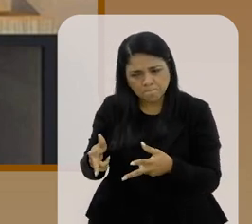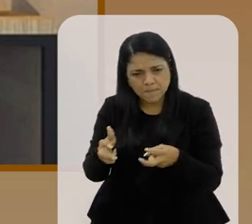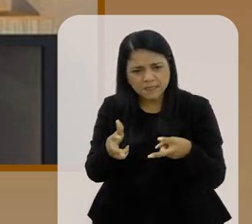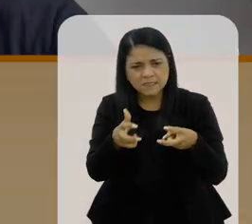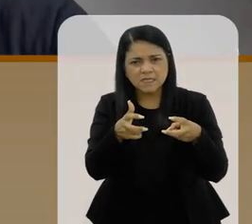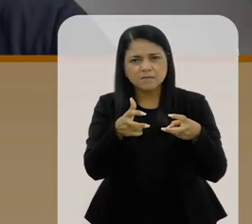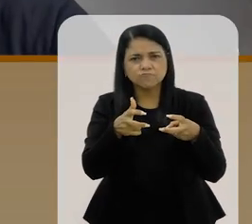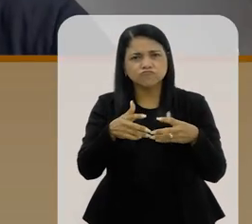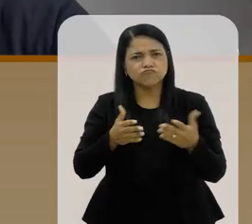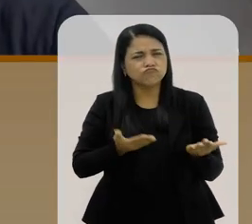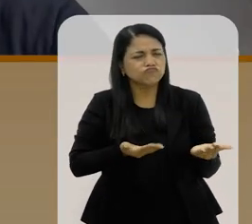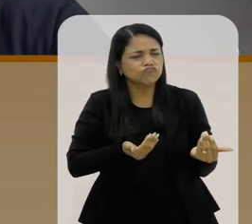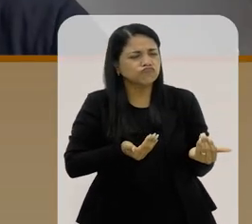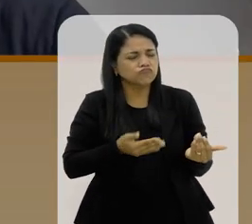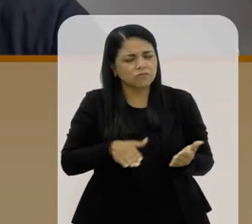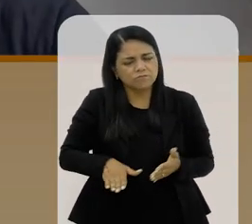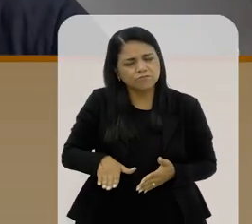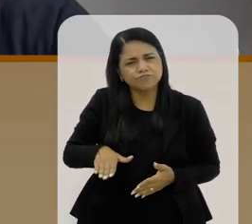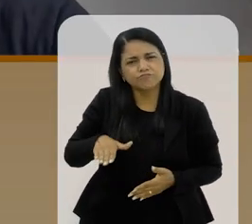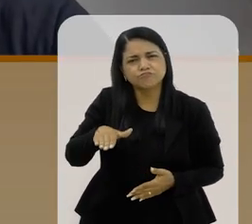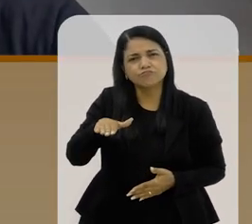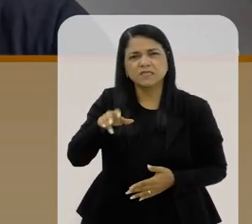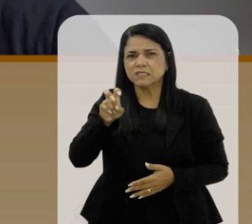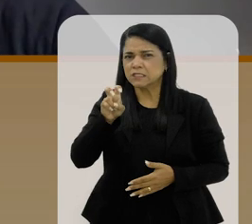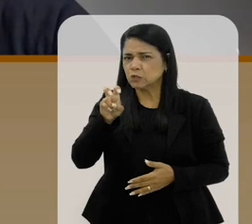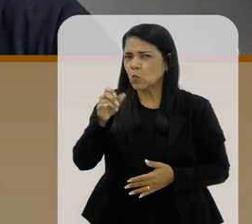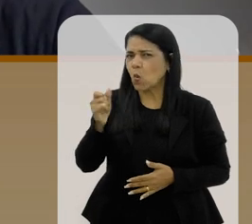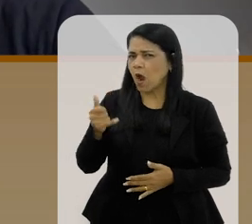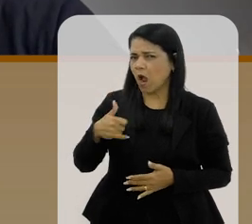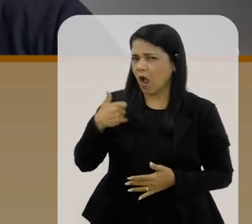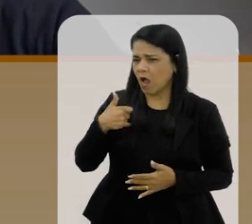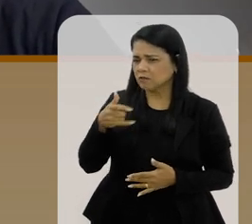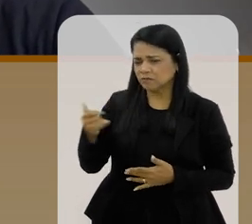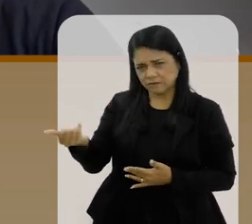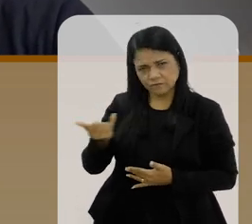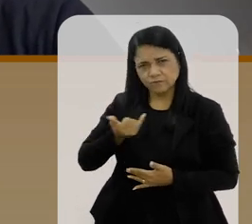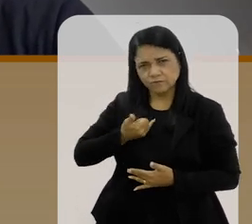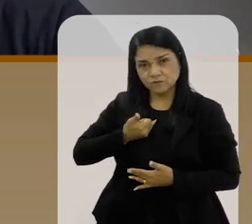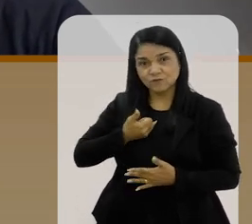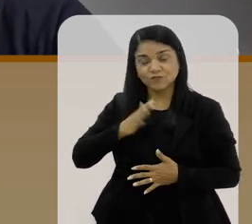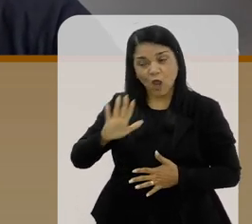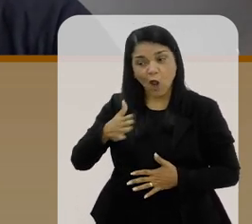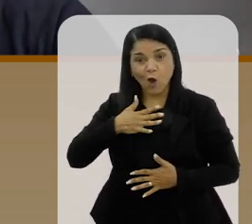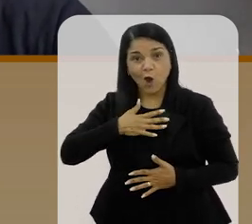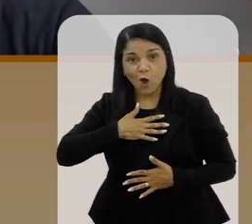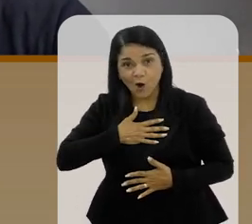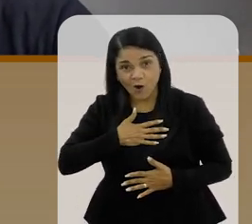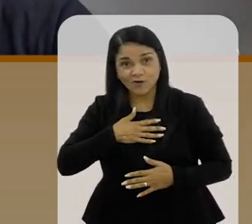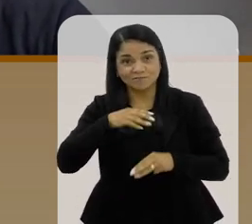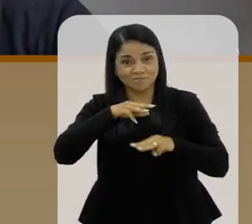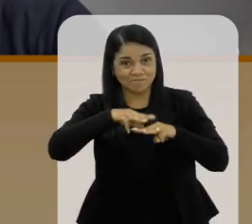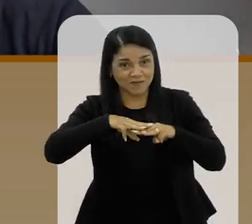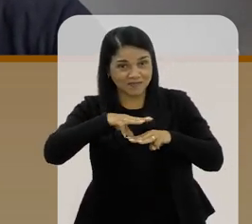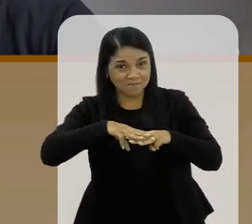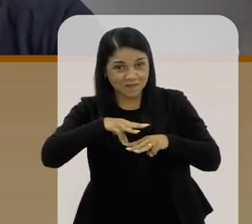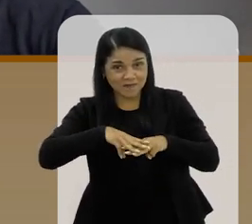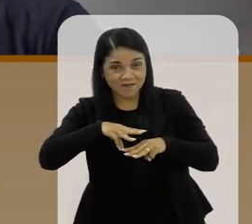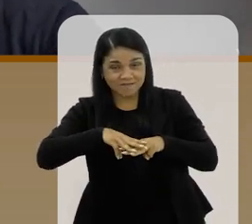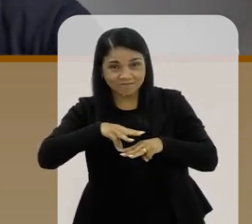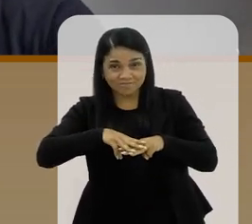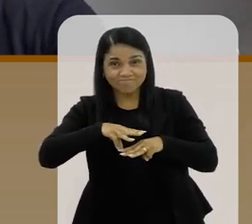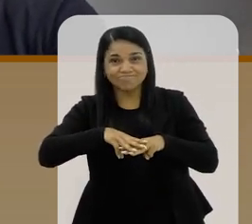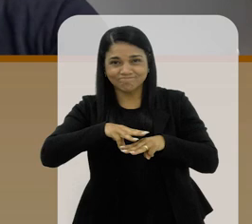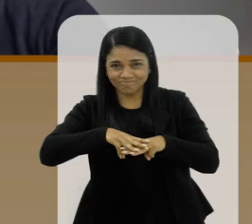ainda muito novinhos, né? Como você falou, com 5 anos você já tinha esse gosto por esse